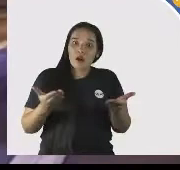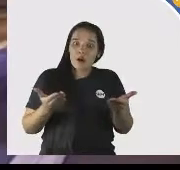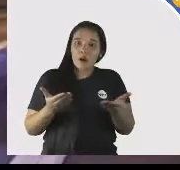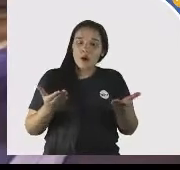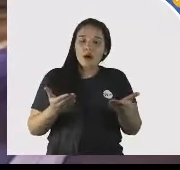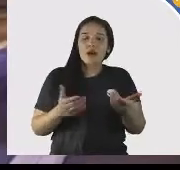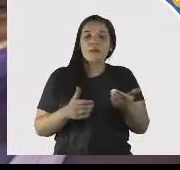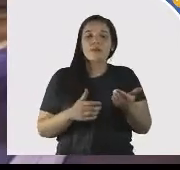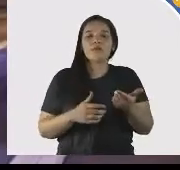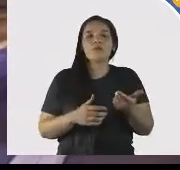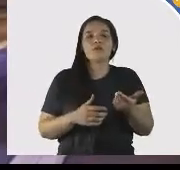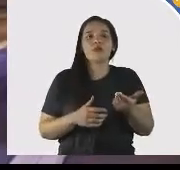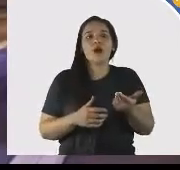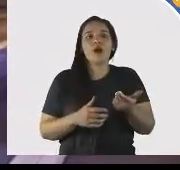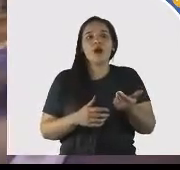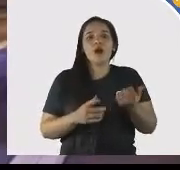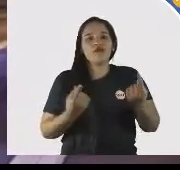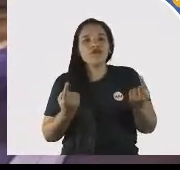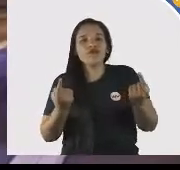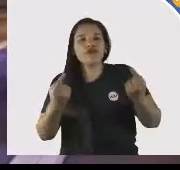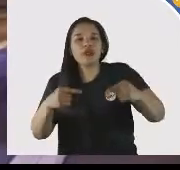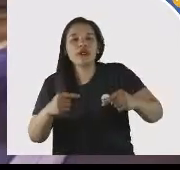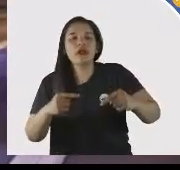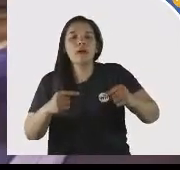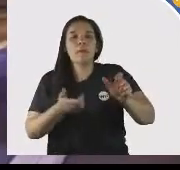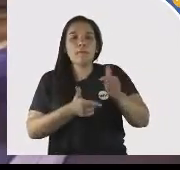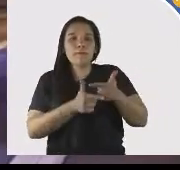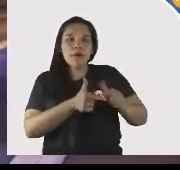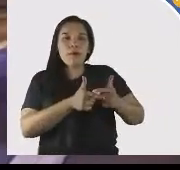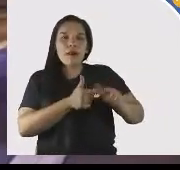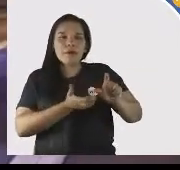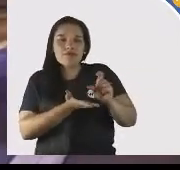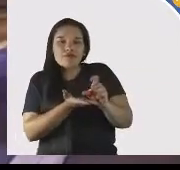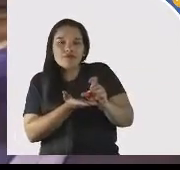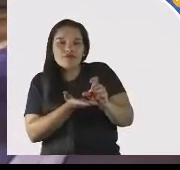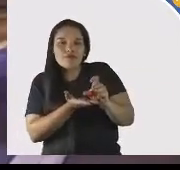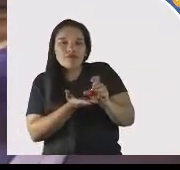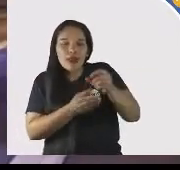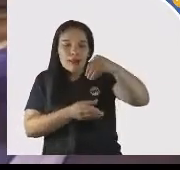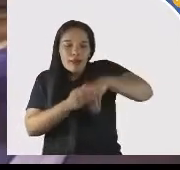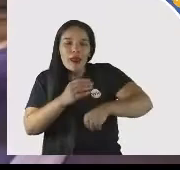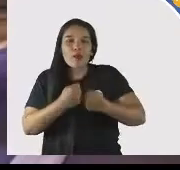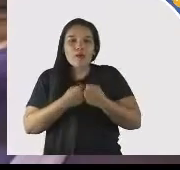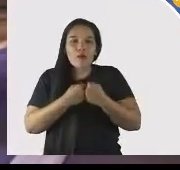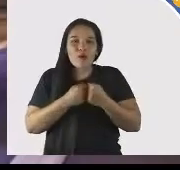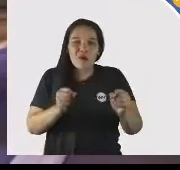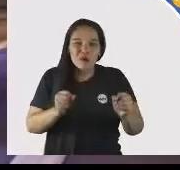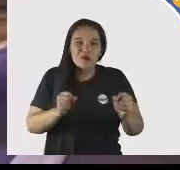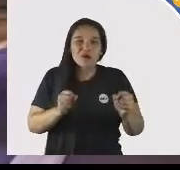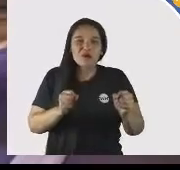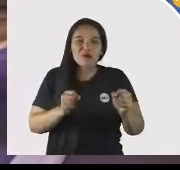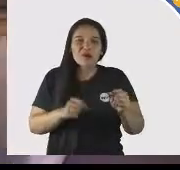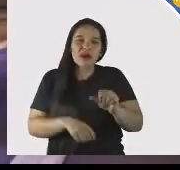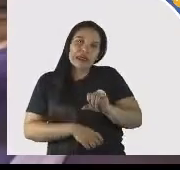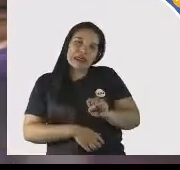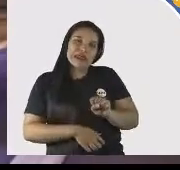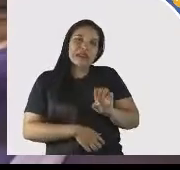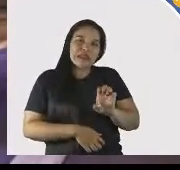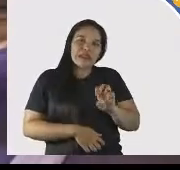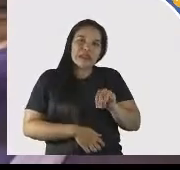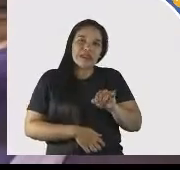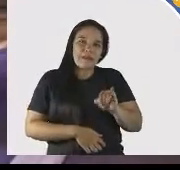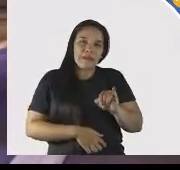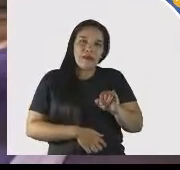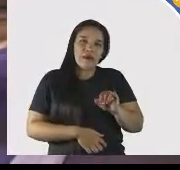semicondutores Eles continuam afetando as nossas indústrias obviamente cada indústria tem a